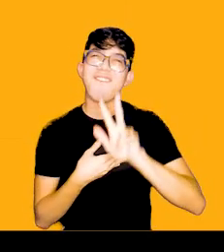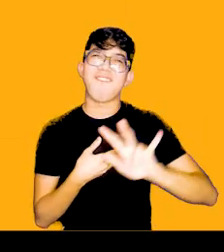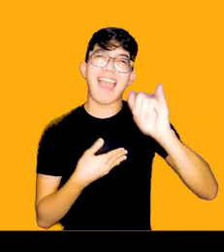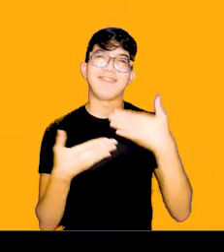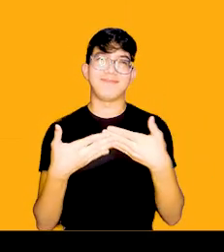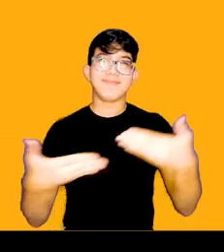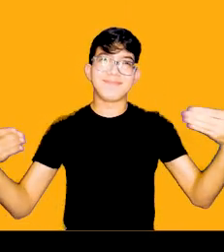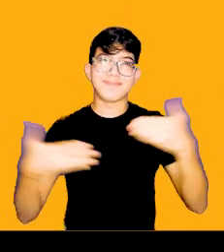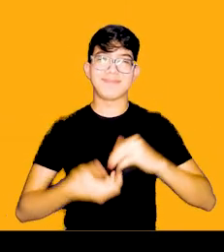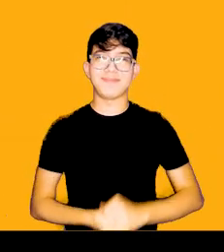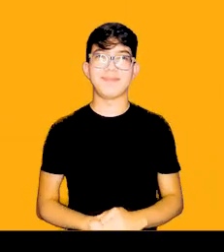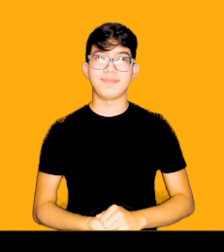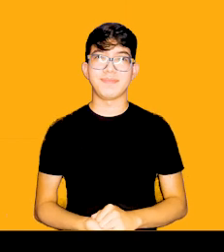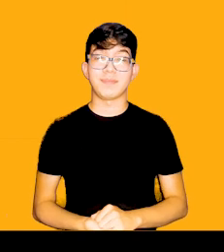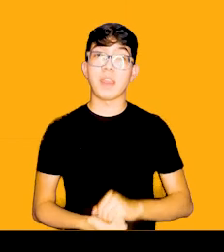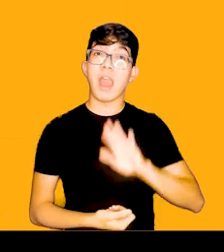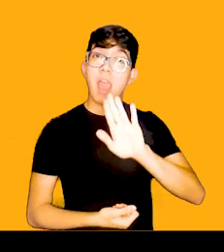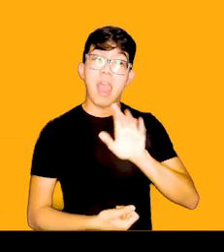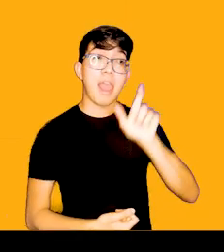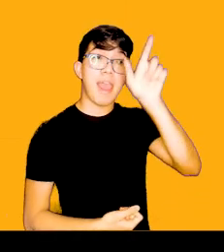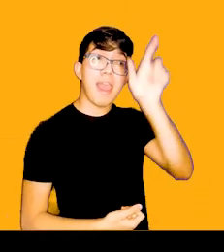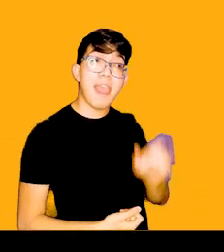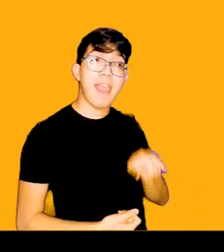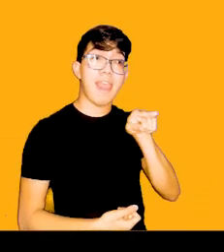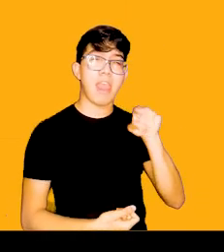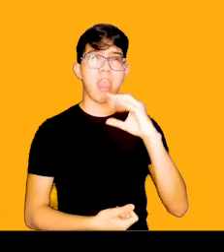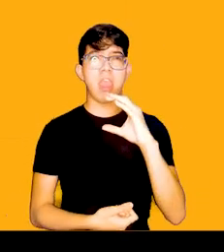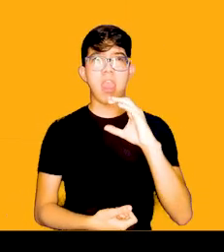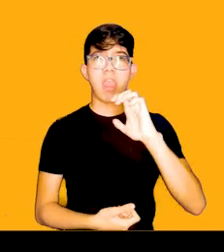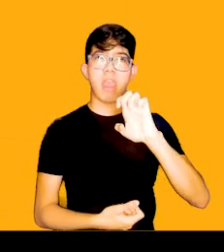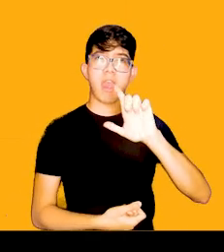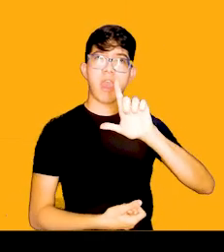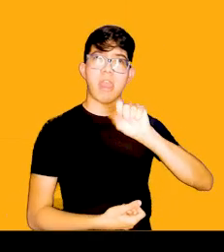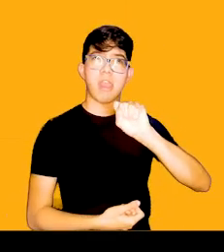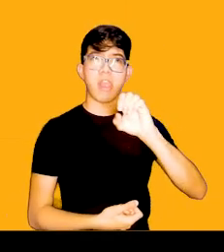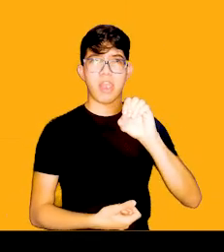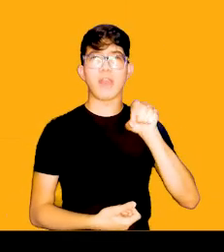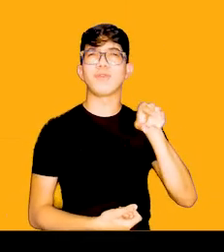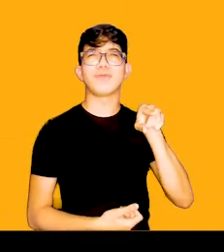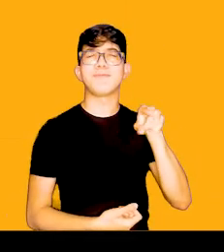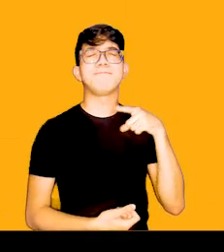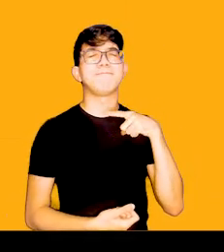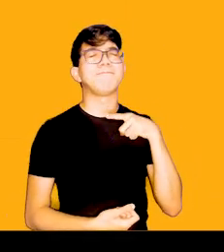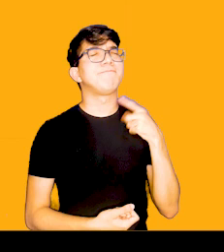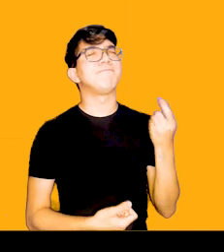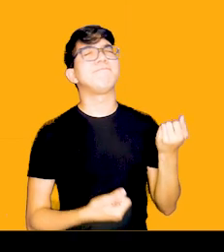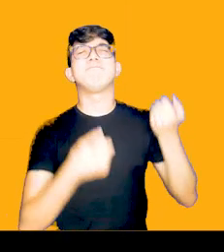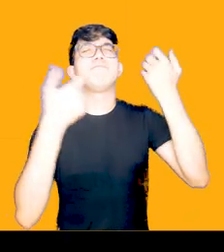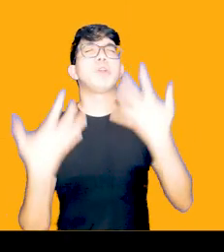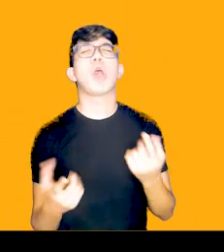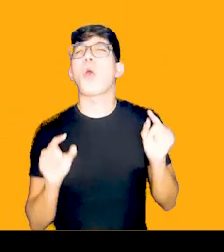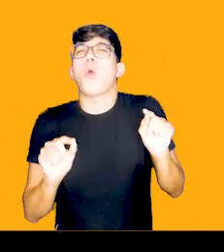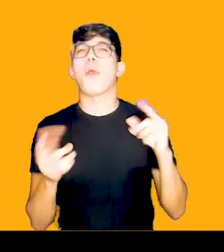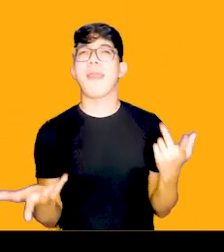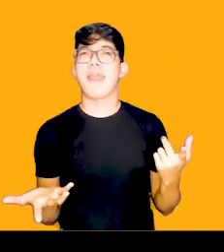prepara para os próximos encontros com Fortaleza. Ao nos aproximarmos do olhar de Celso, podemos descobrir